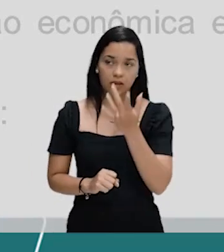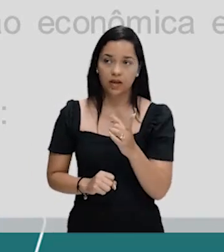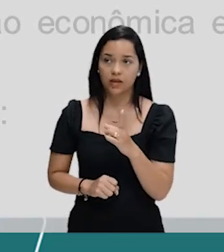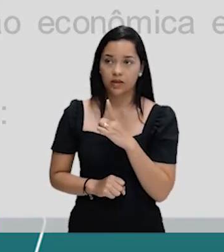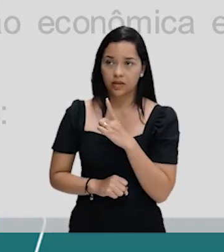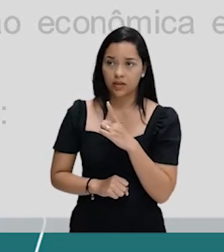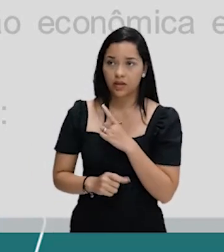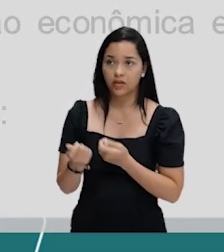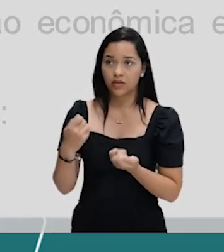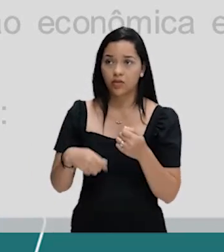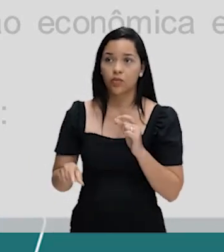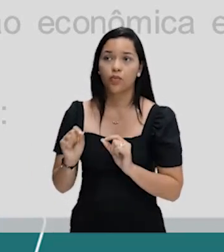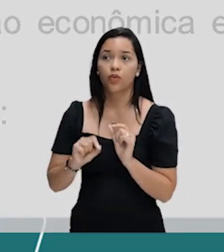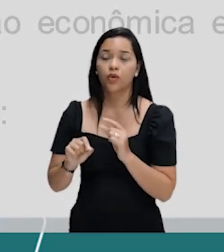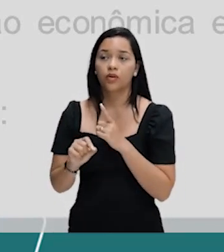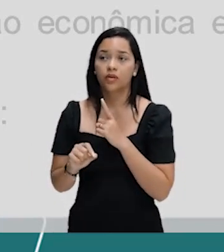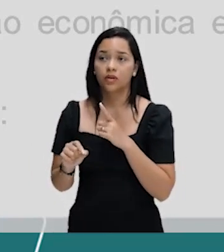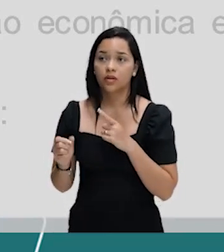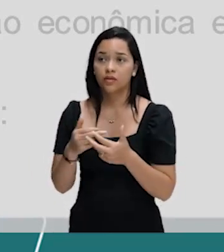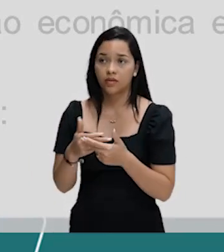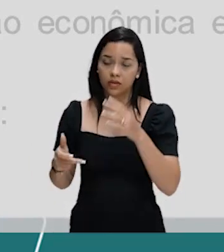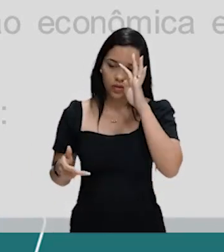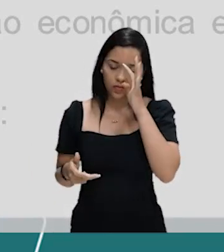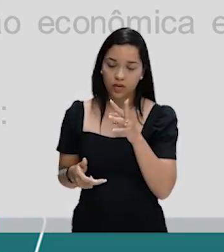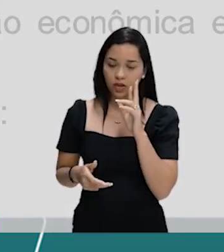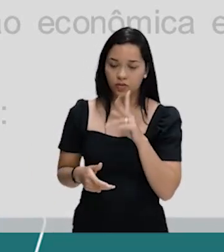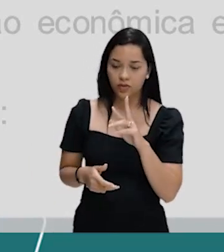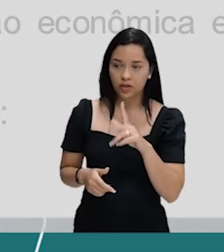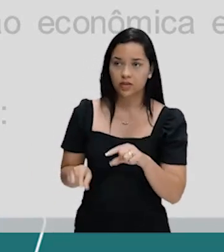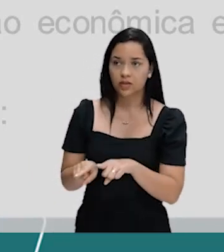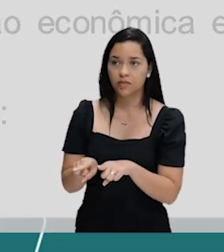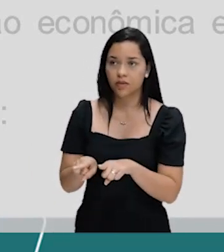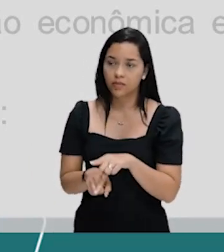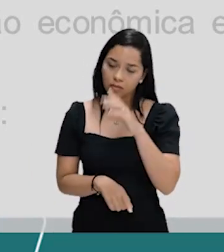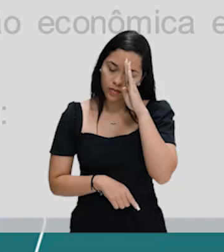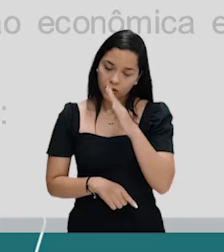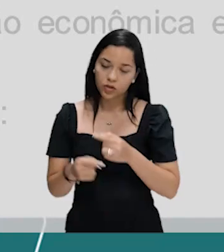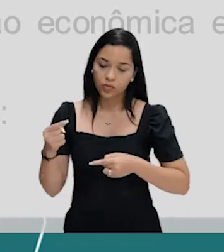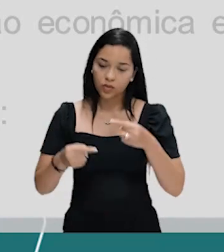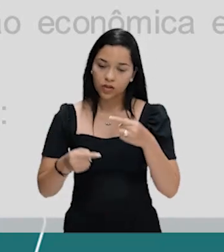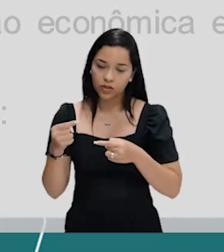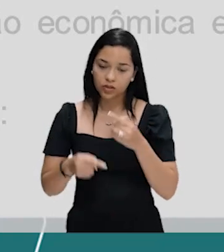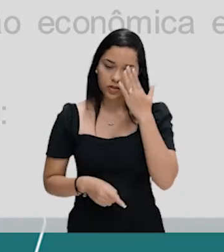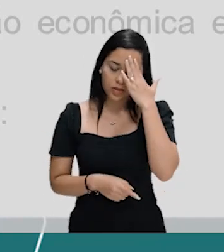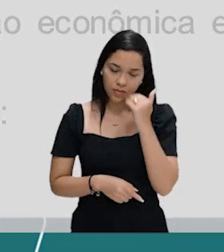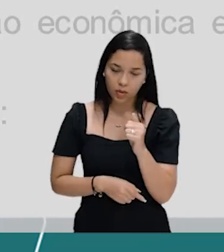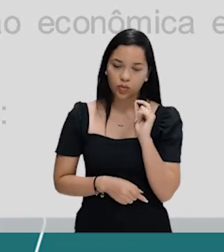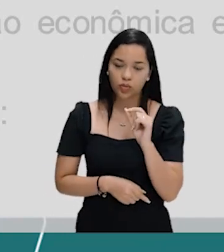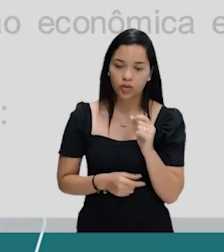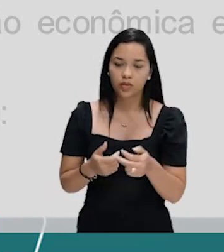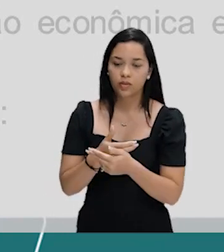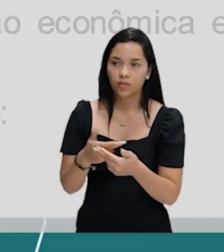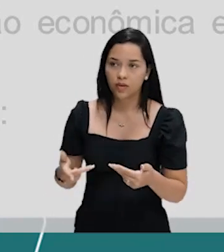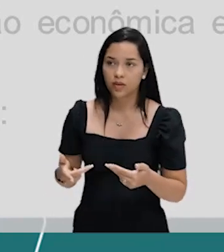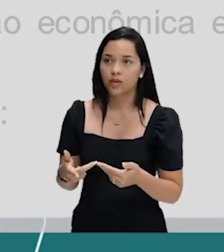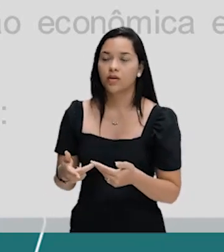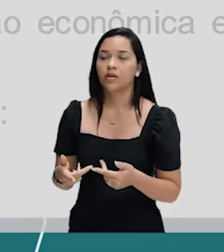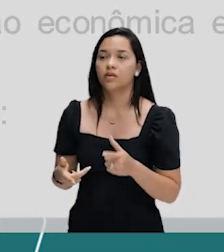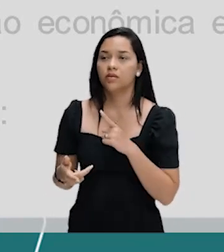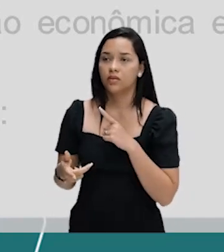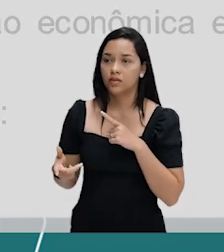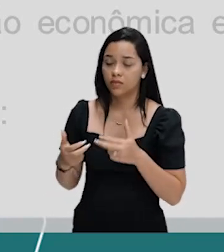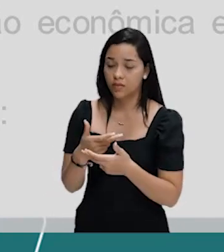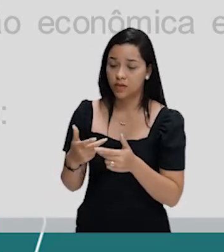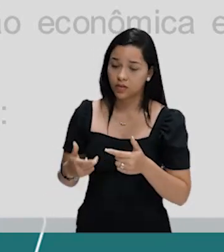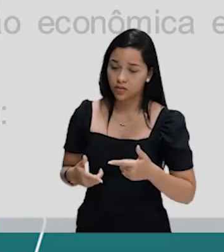negociações econômicas também como uma forma de buscar resolver as suas diferenças, né, principalmente políticas. Sabemos que a Europa, por divergências políticas, passou por duas